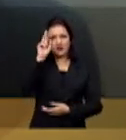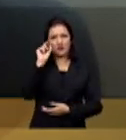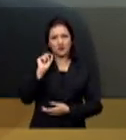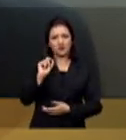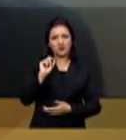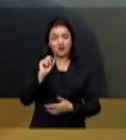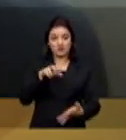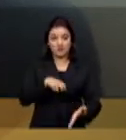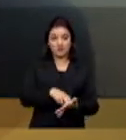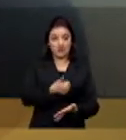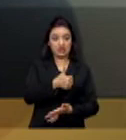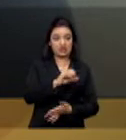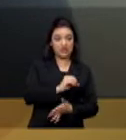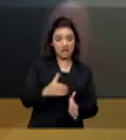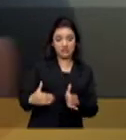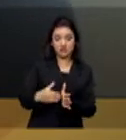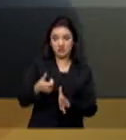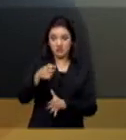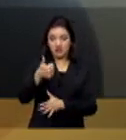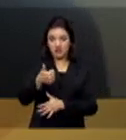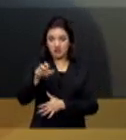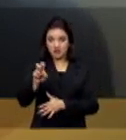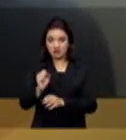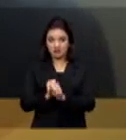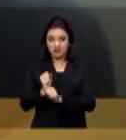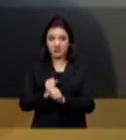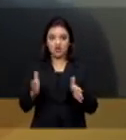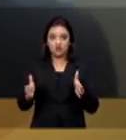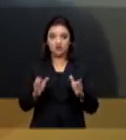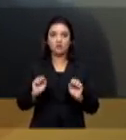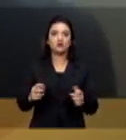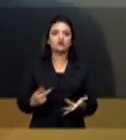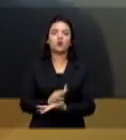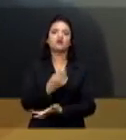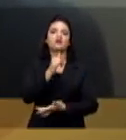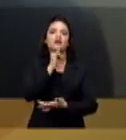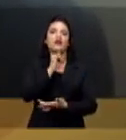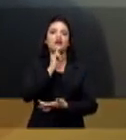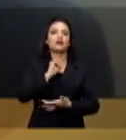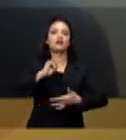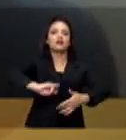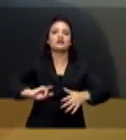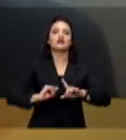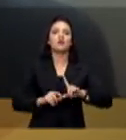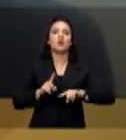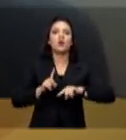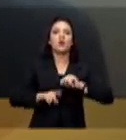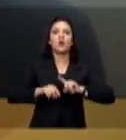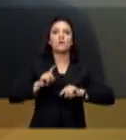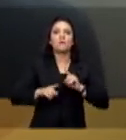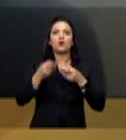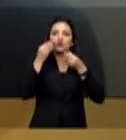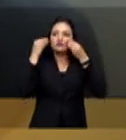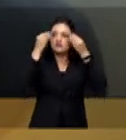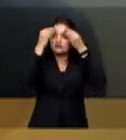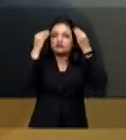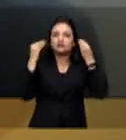de 10 a 15 anos ela seria aplicada, por exemplo, a um cosmético falsificado de aplicação